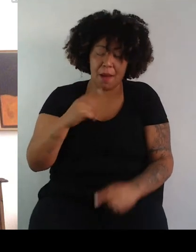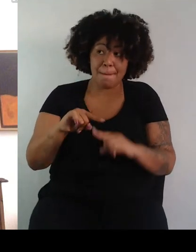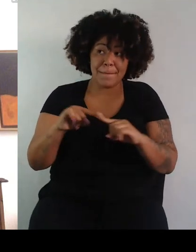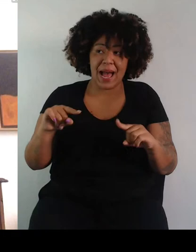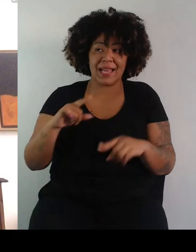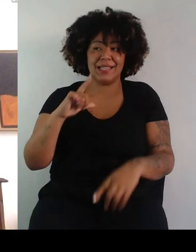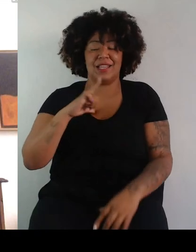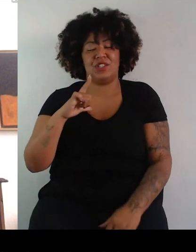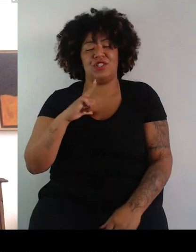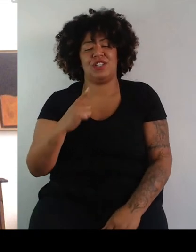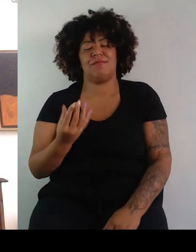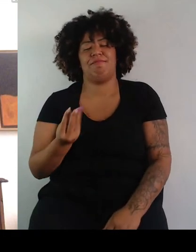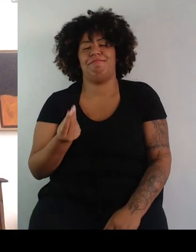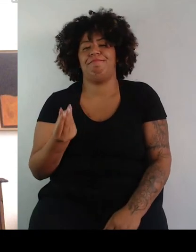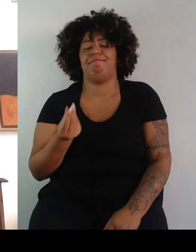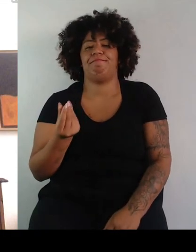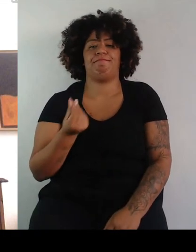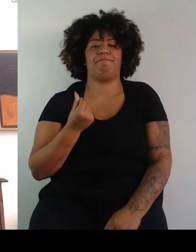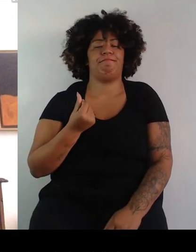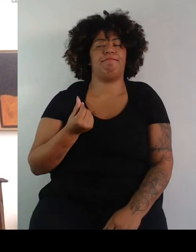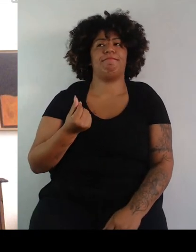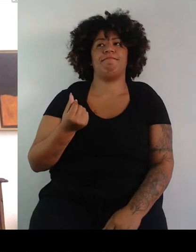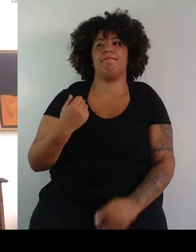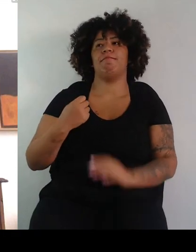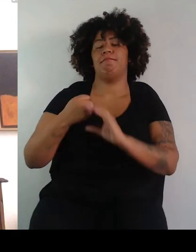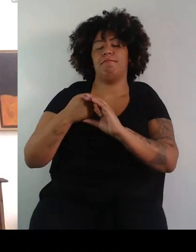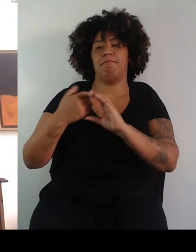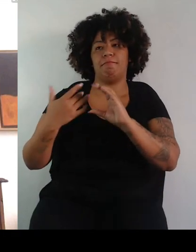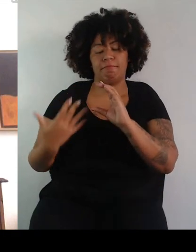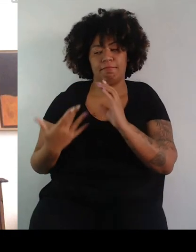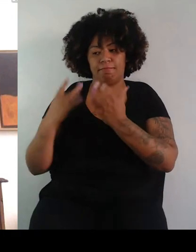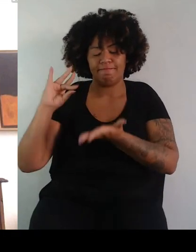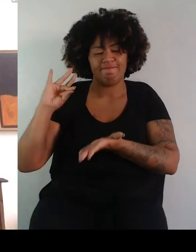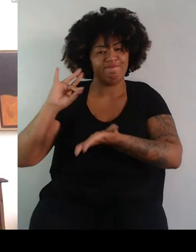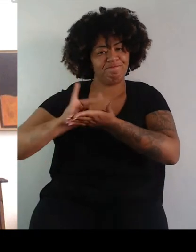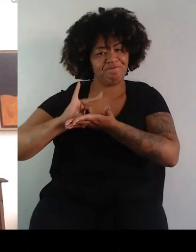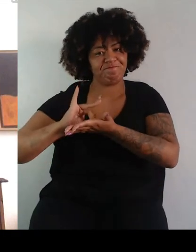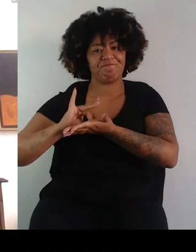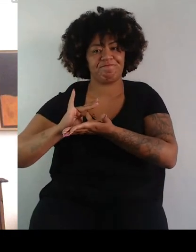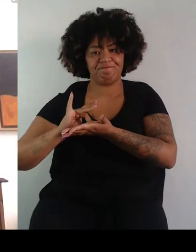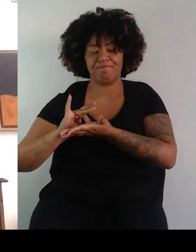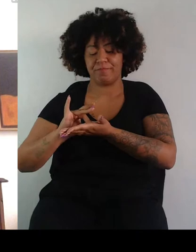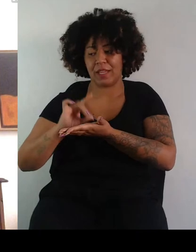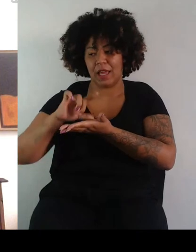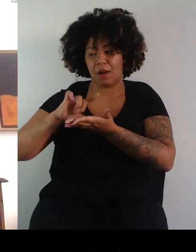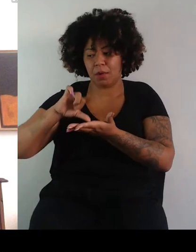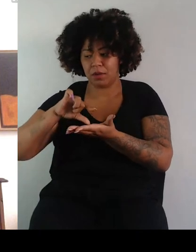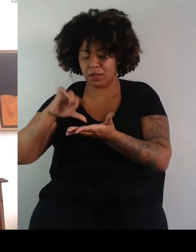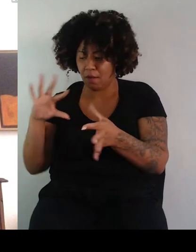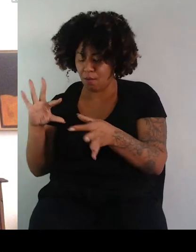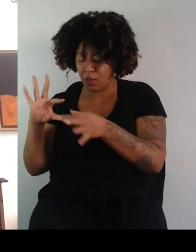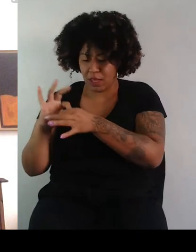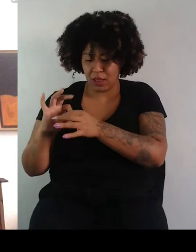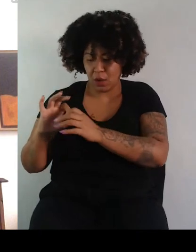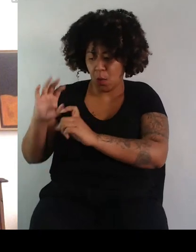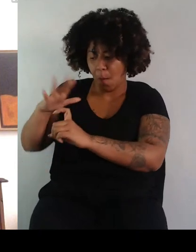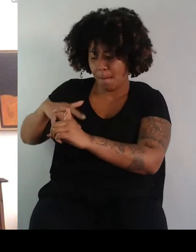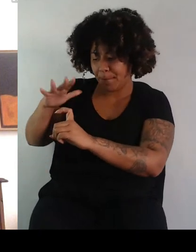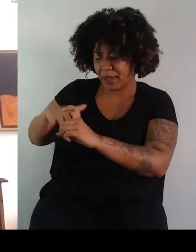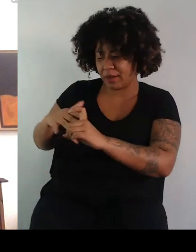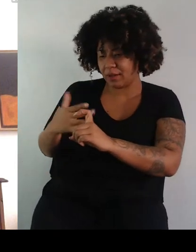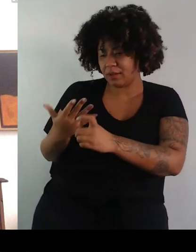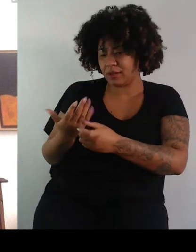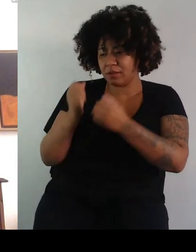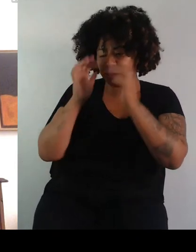uma certa característica realmente mítica algo que dava como um frio na